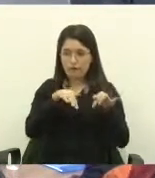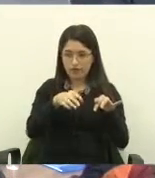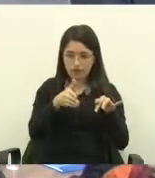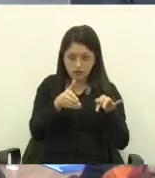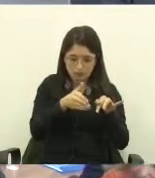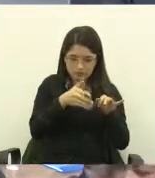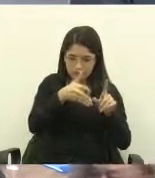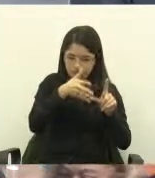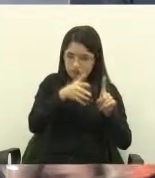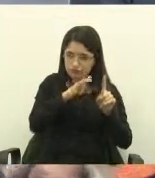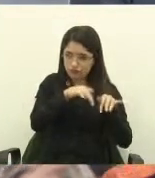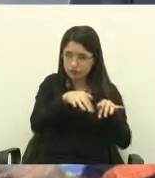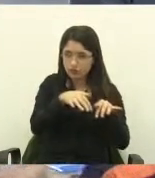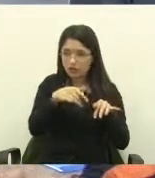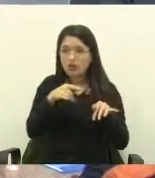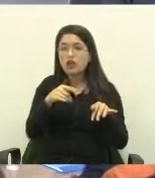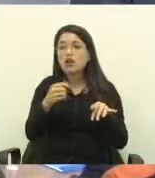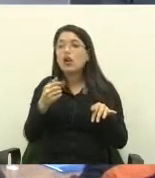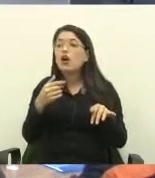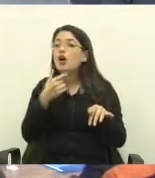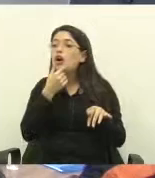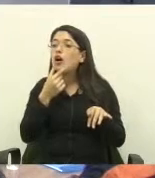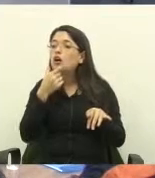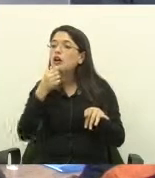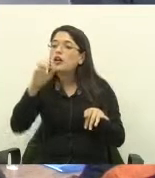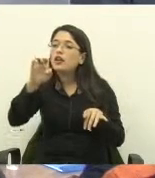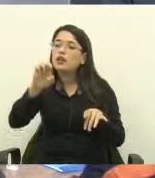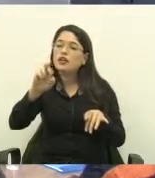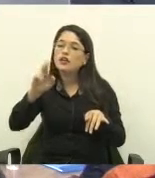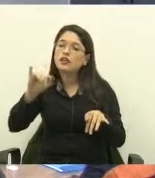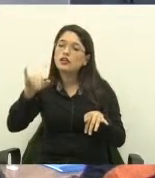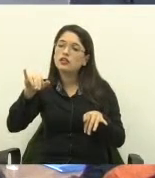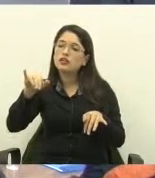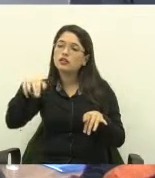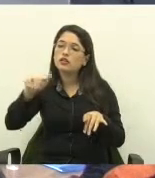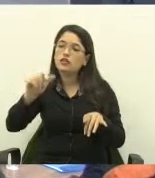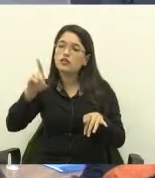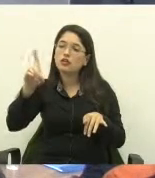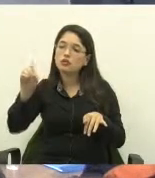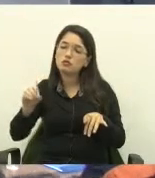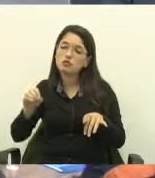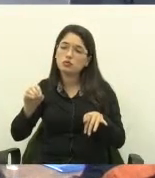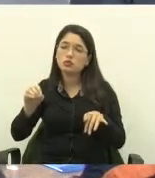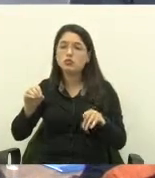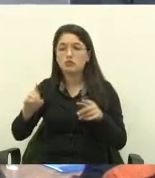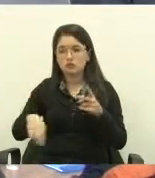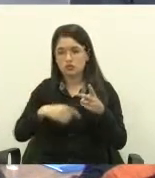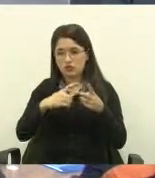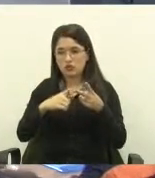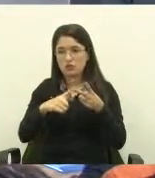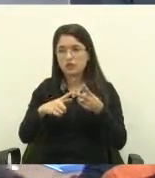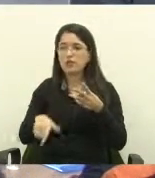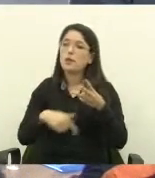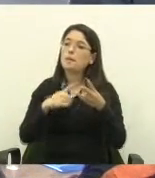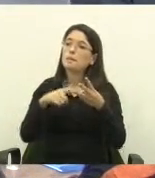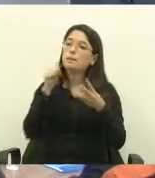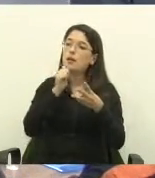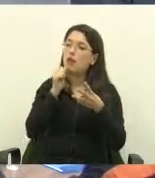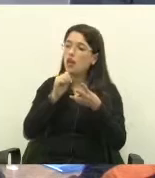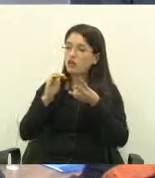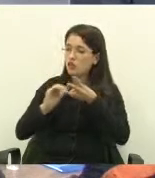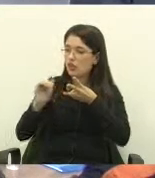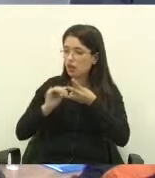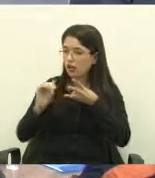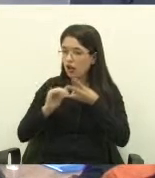o senhor Erinaldo Bispo. E após, a secretária dará a resposta